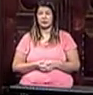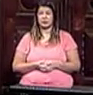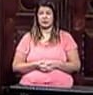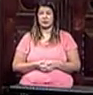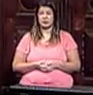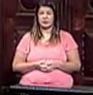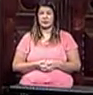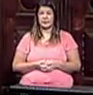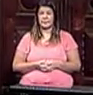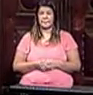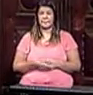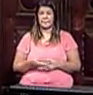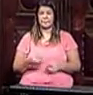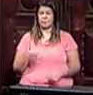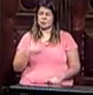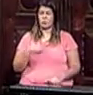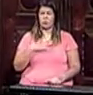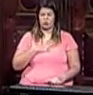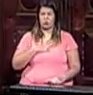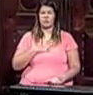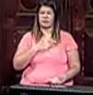e, como eu gosto de ser sincero,